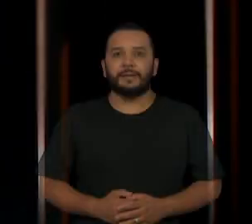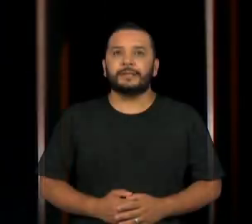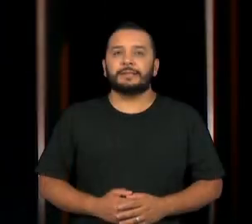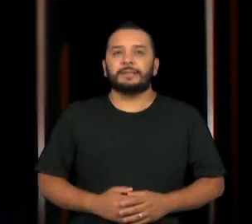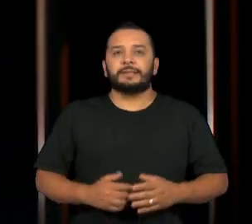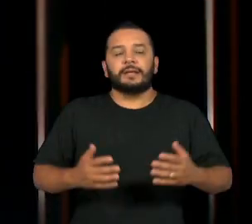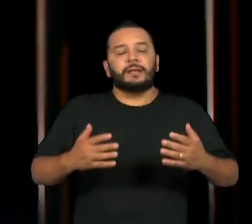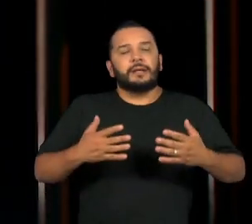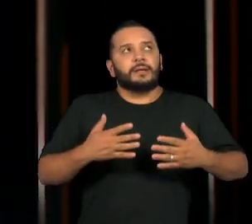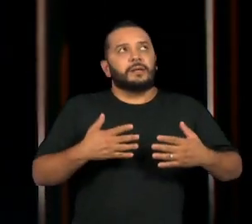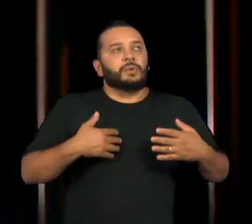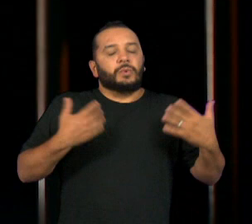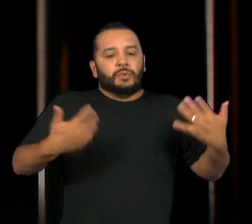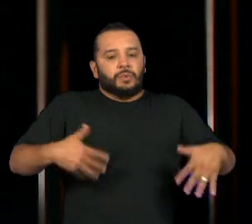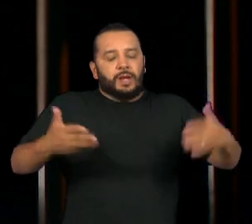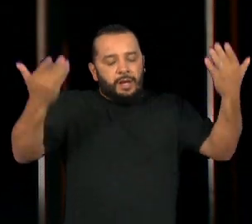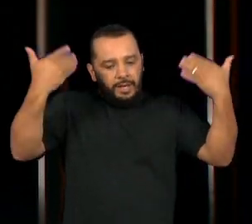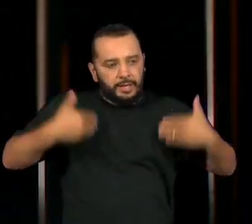Ai de mim!